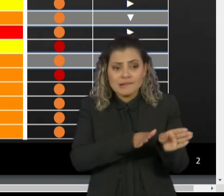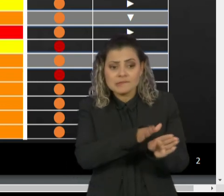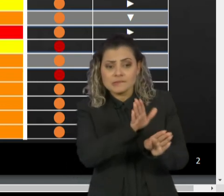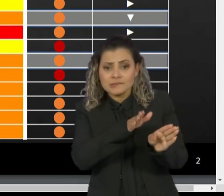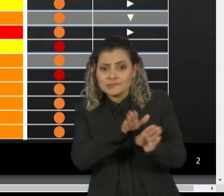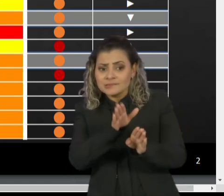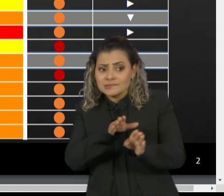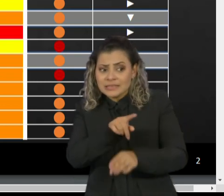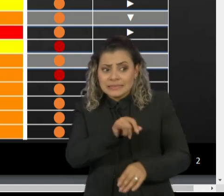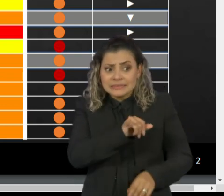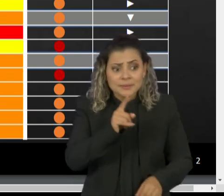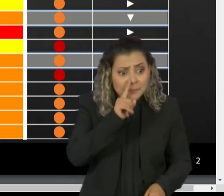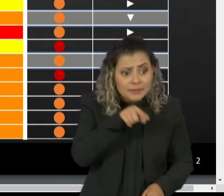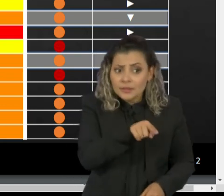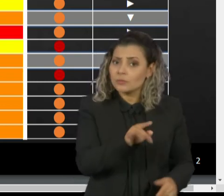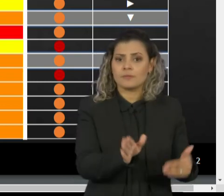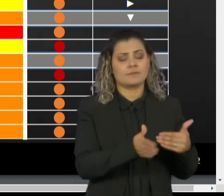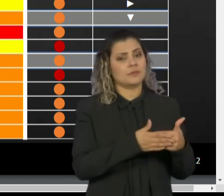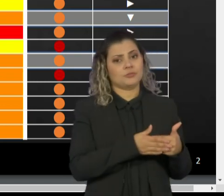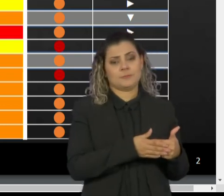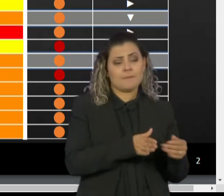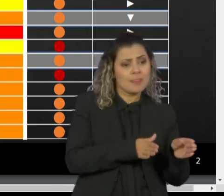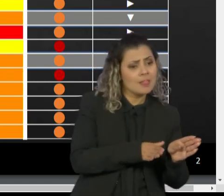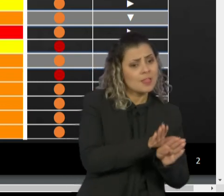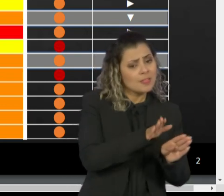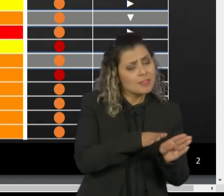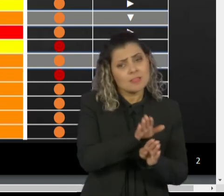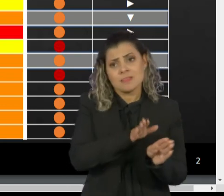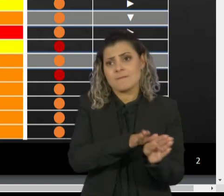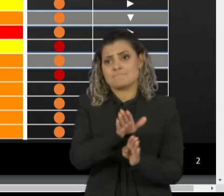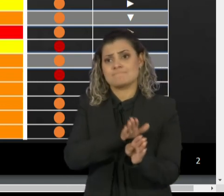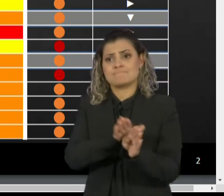numa zona de perigo, numa zona de